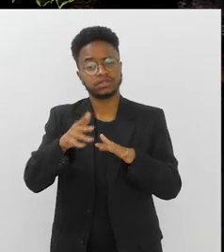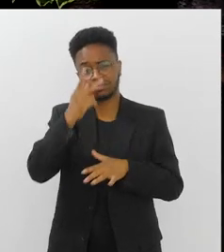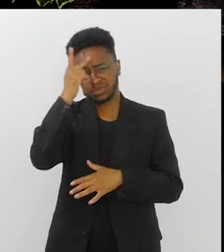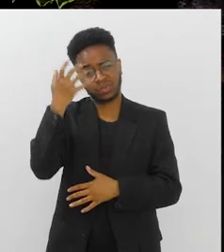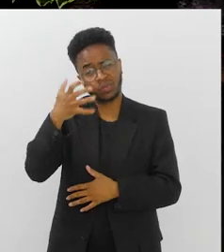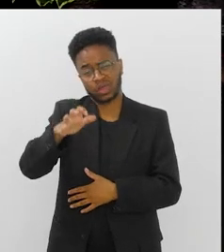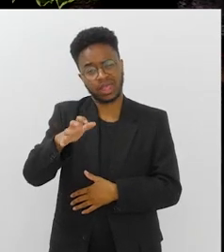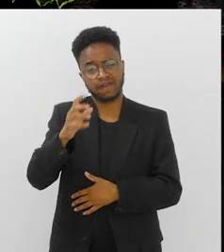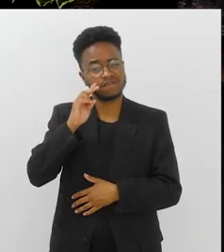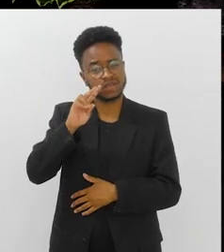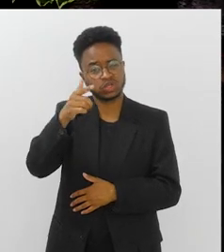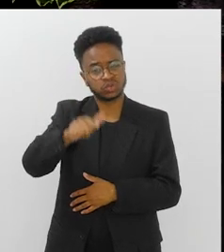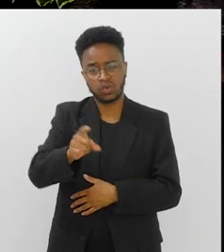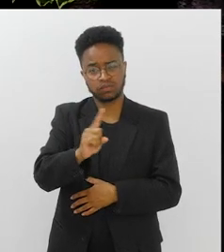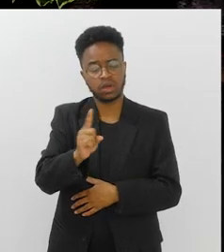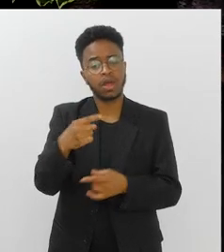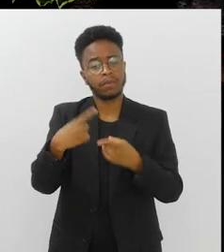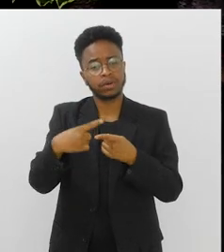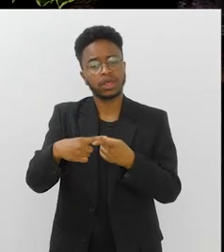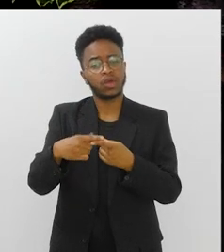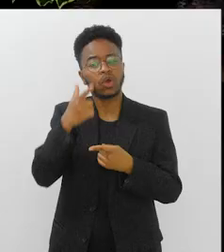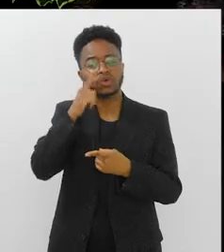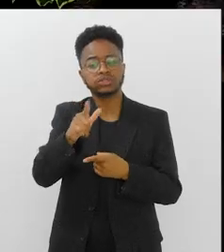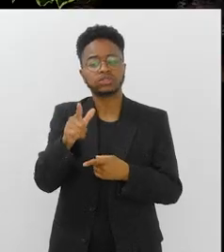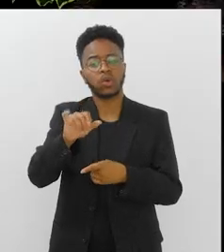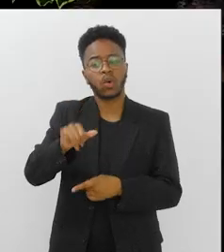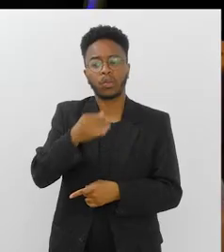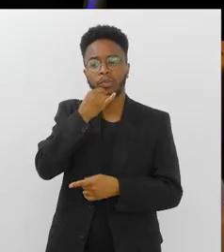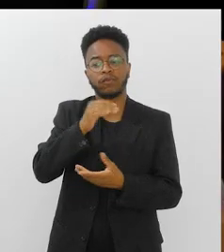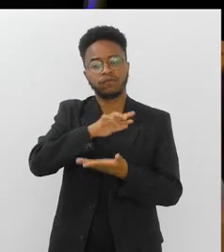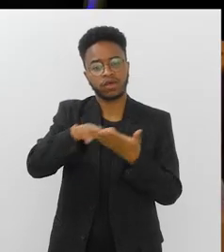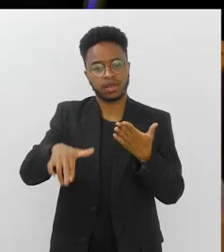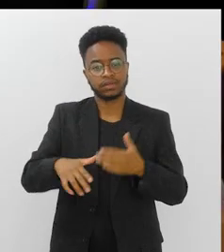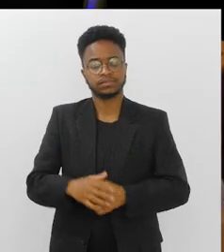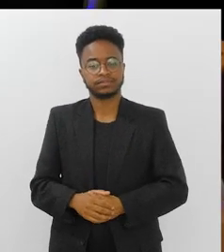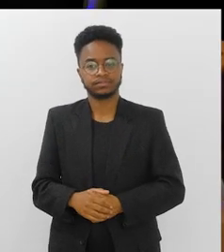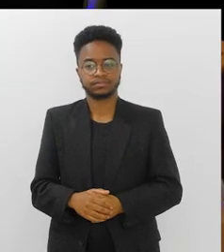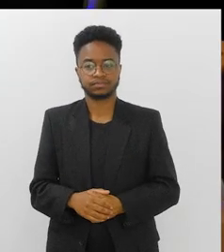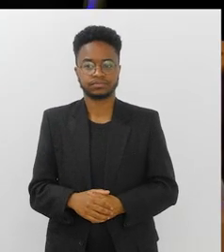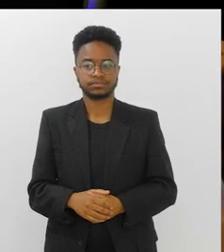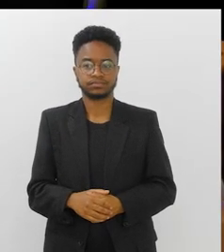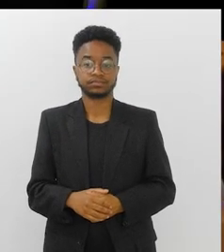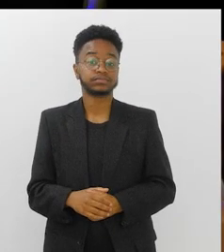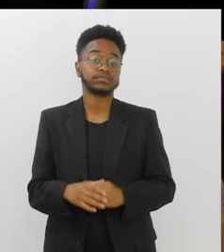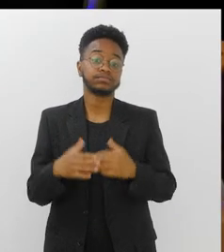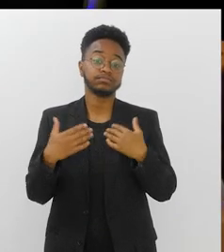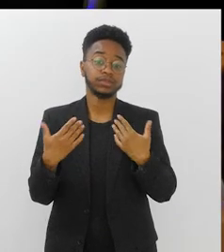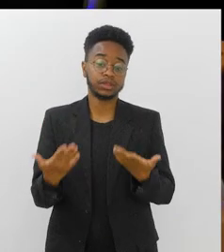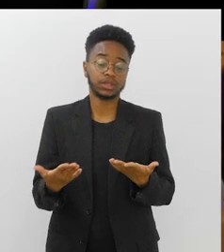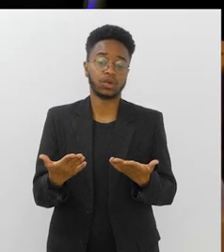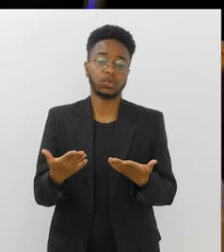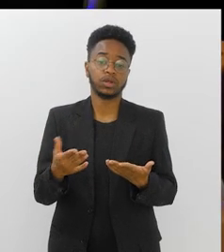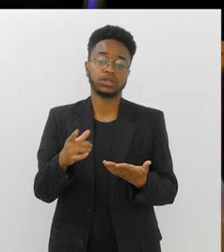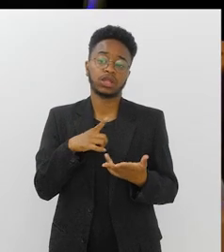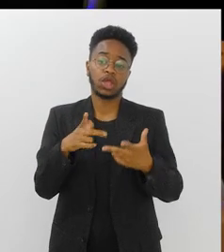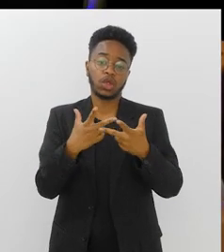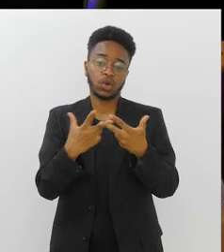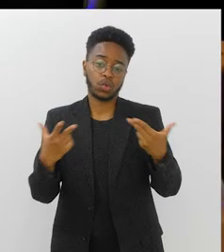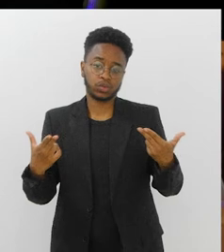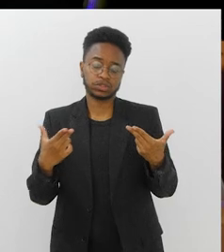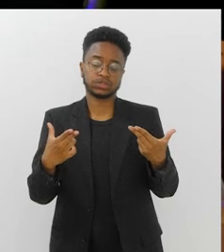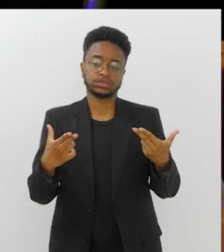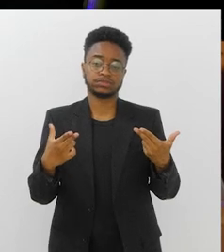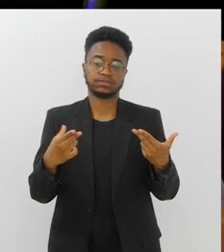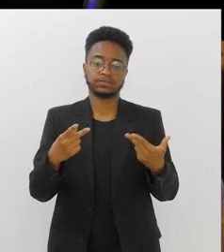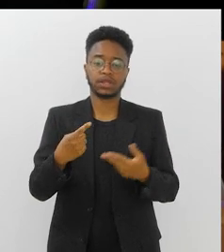talvez não queira mais as oportunidades que ela tem ali e já tá bem assim sabe exatamente então assim s são coisas que